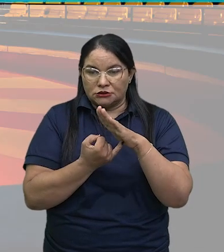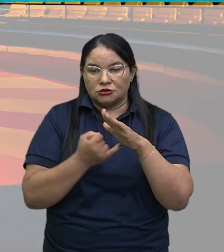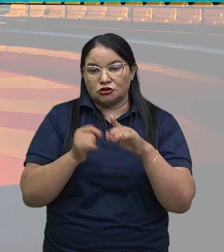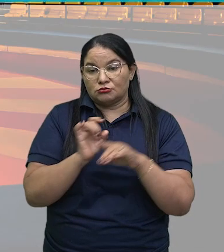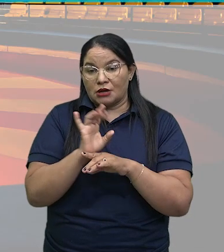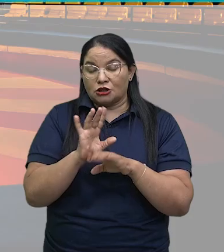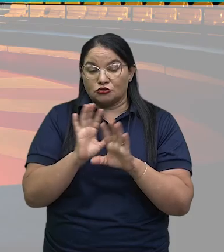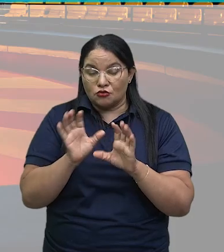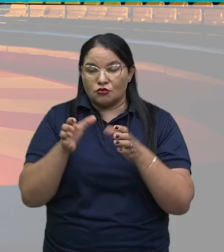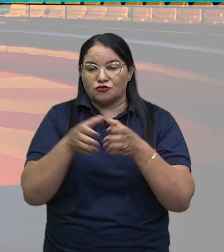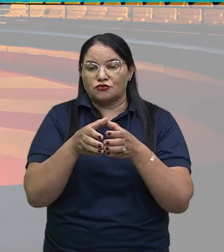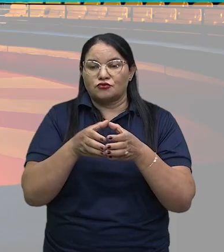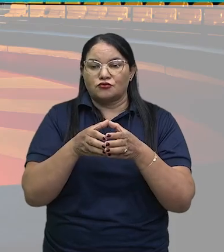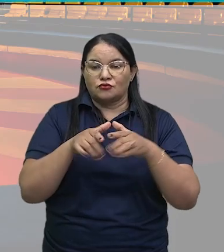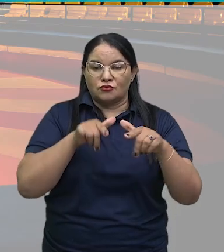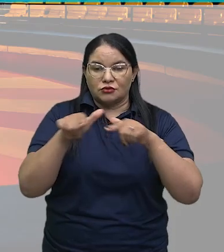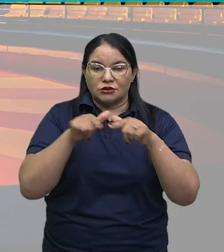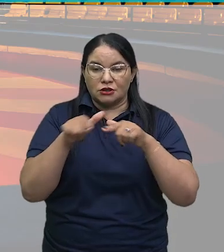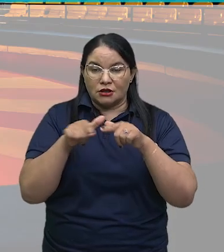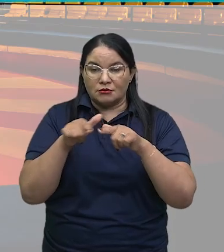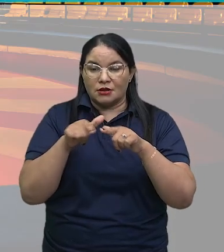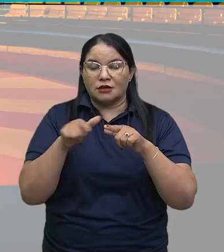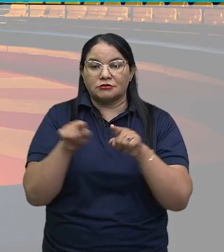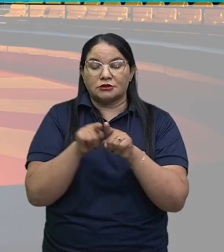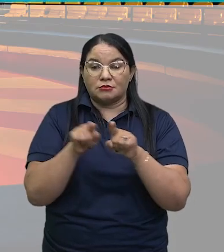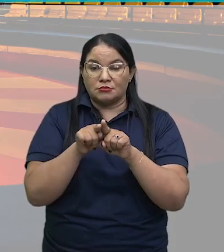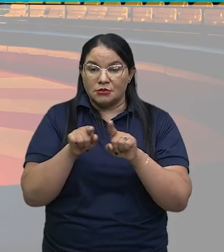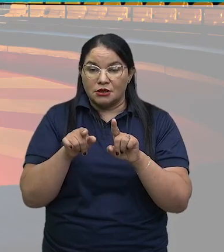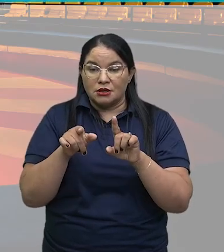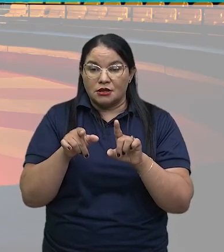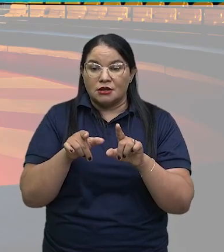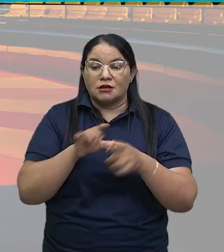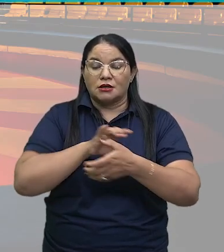mas resulta de um conjunto de forças que atuam